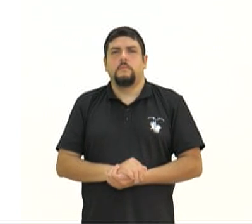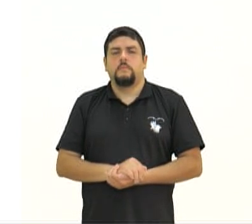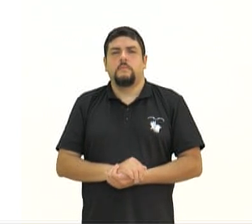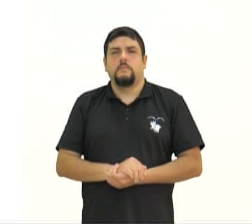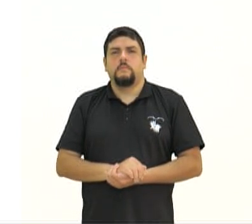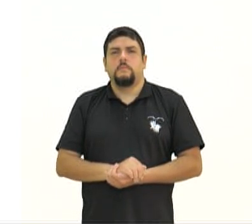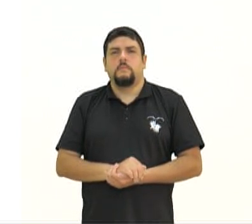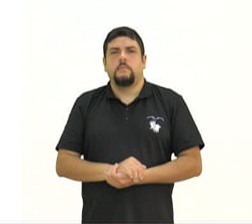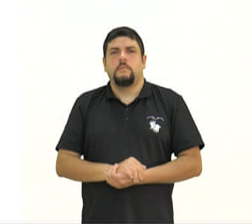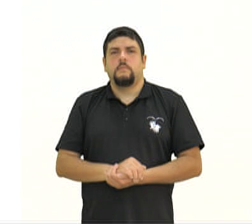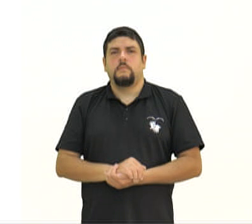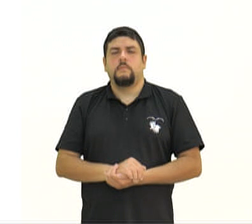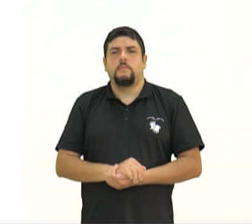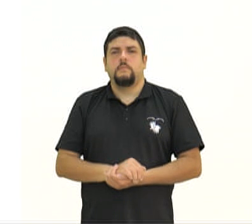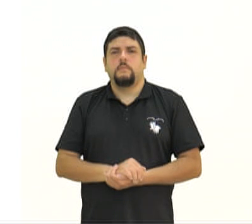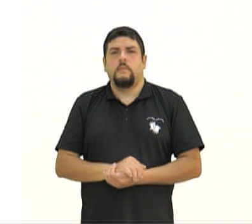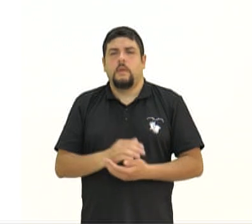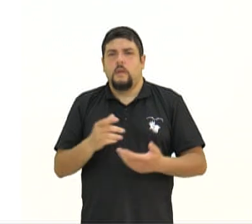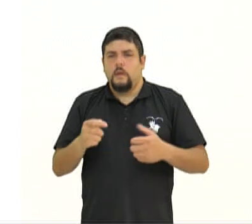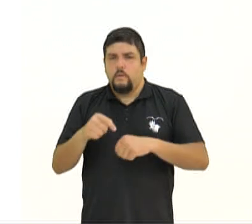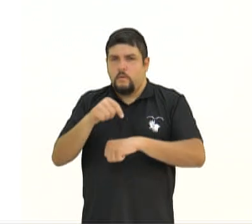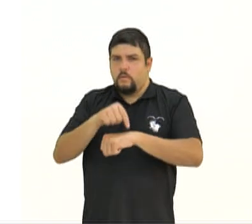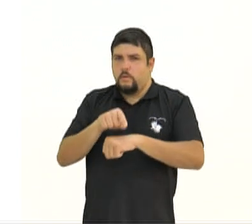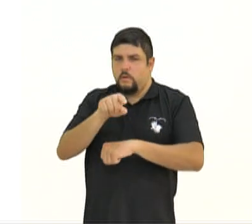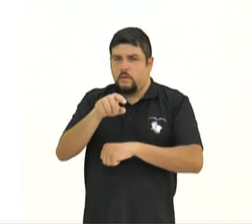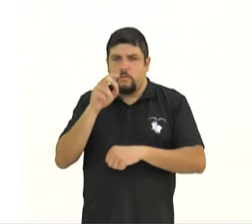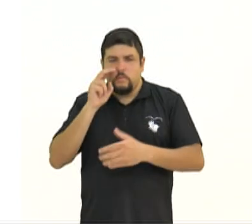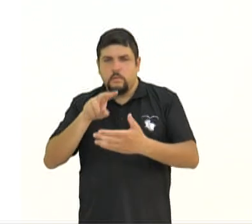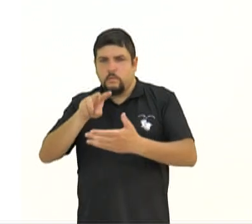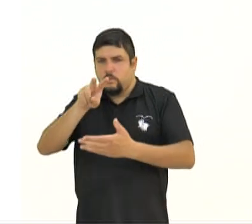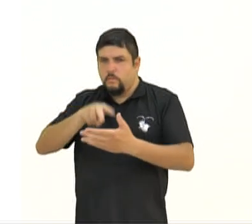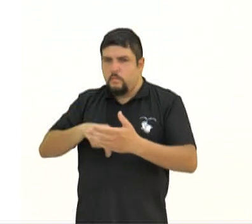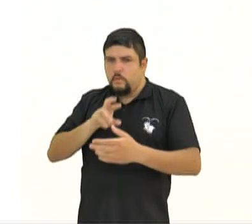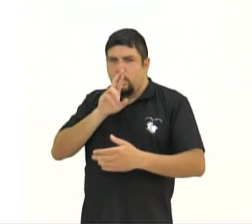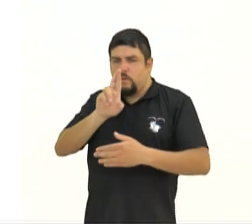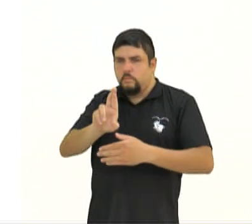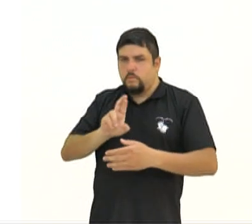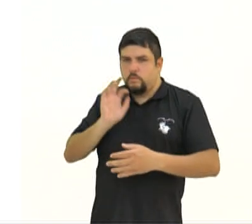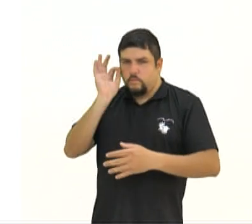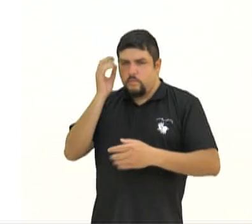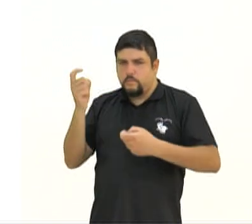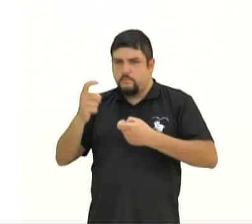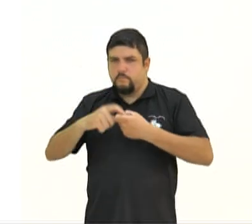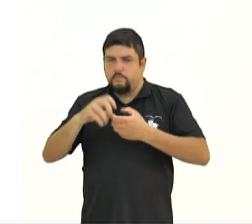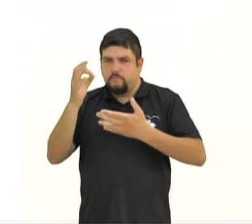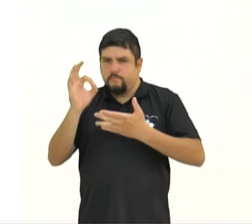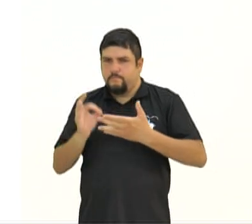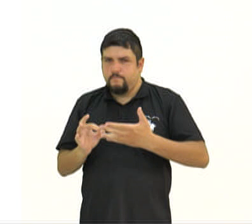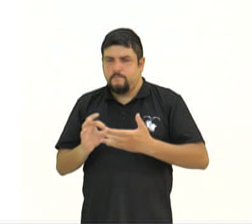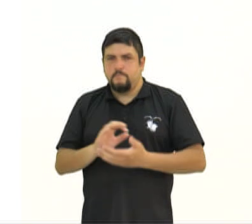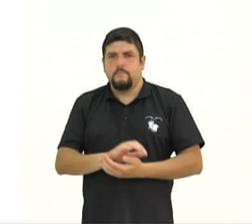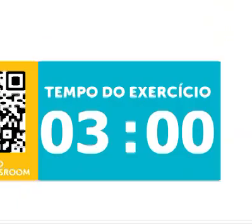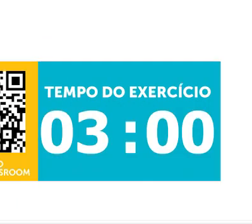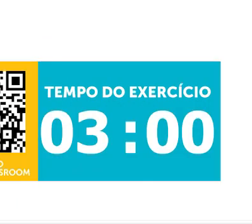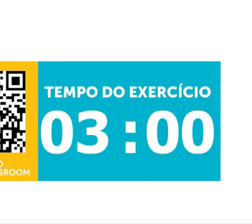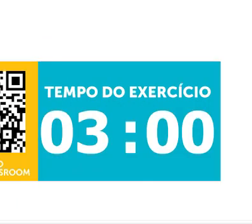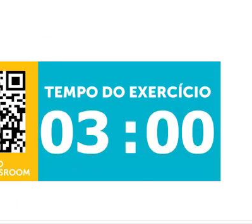del pé? Bien? Um tempinho aí para vocês responderem e já retornamos com as respostas. Bien?